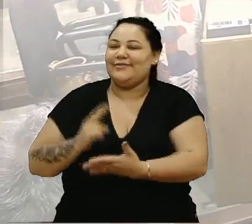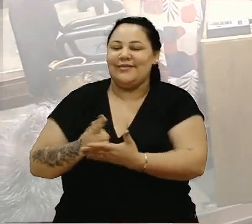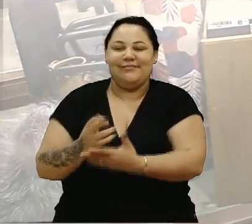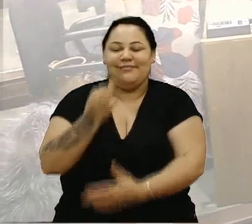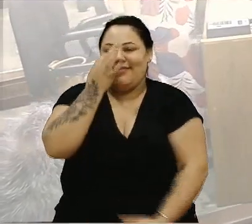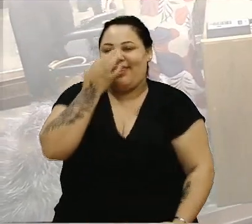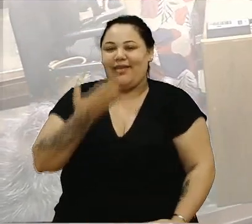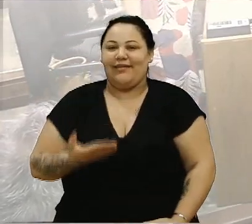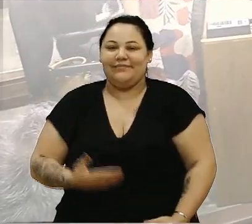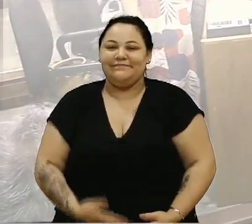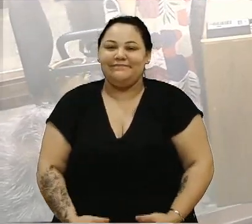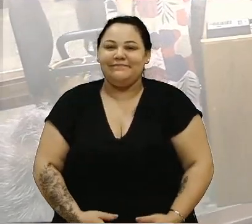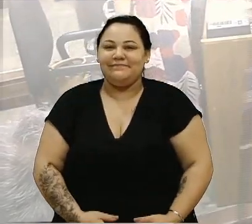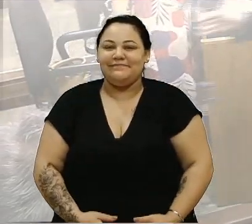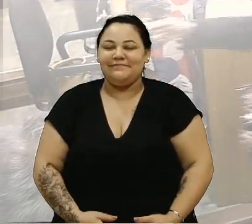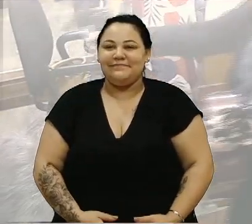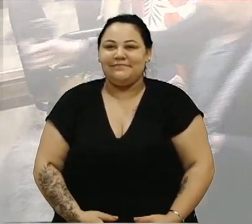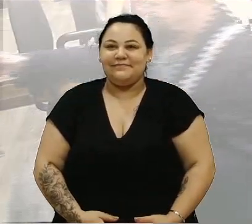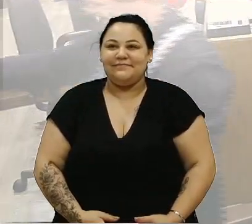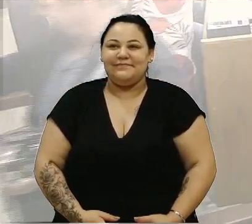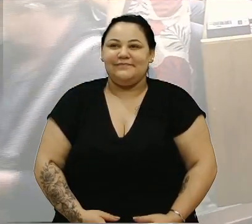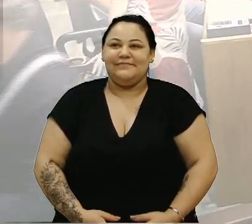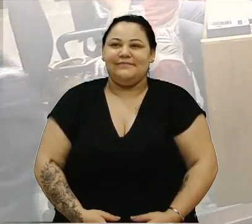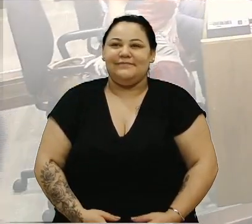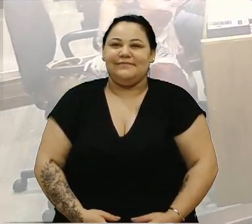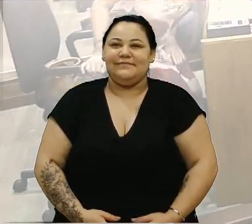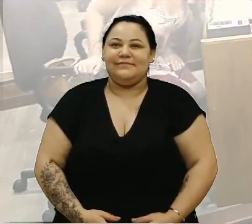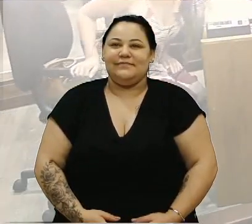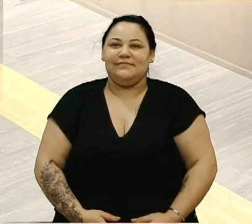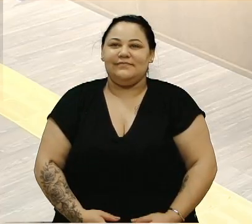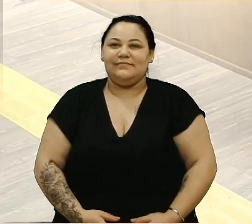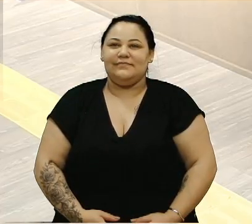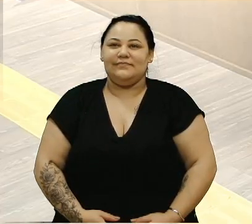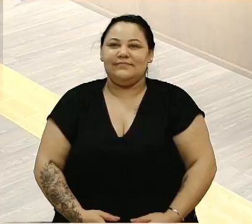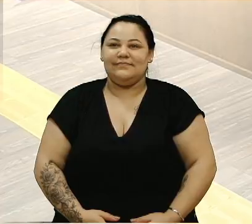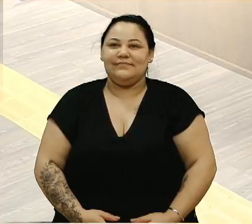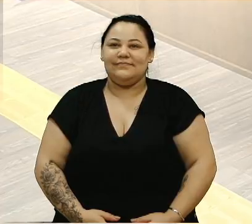Samuel, querido amigo.